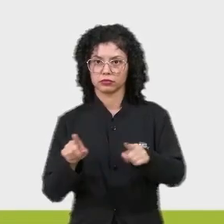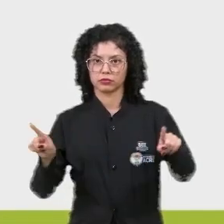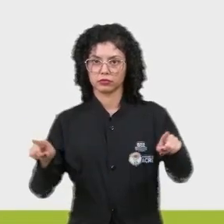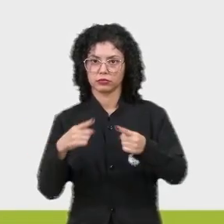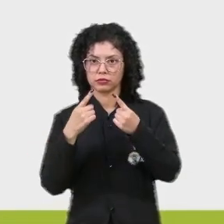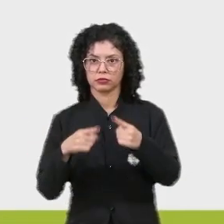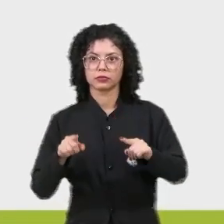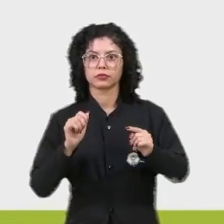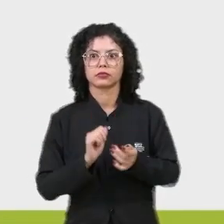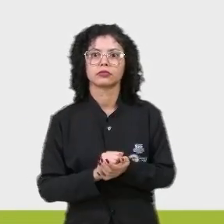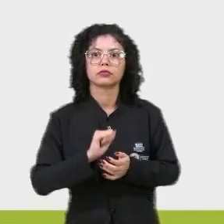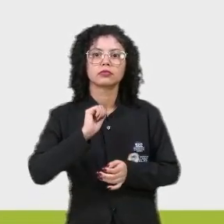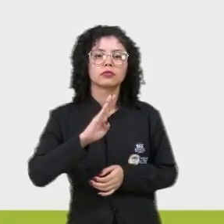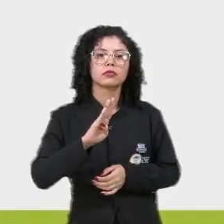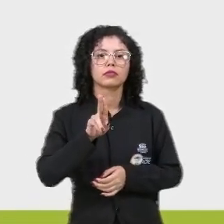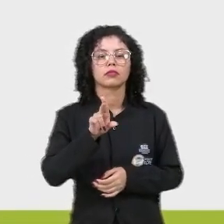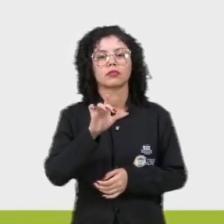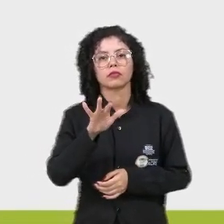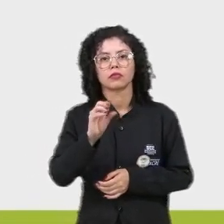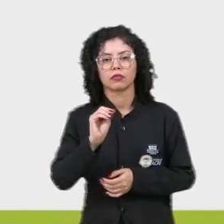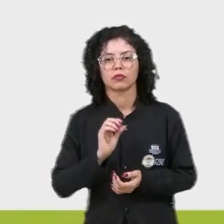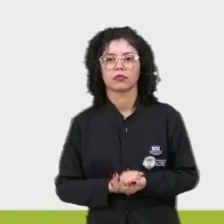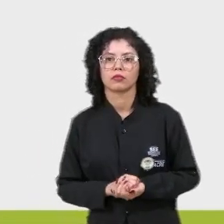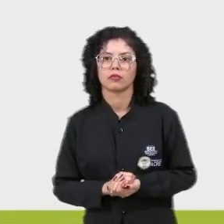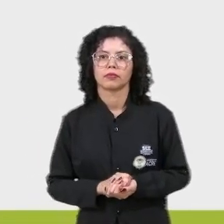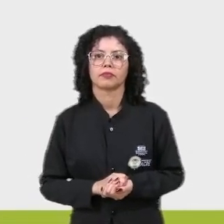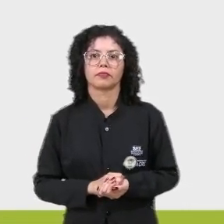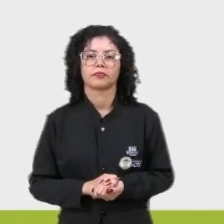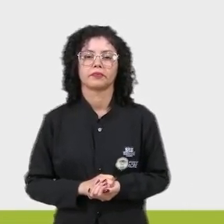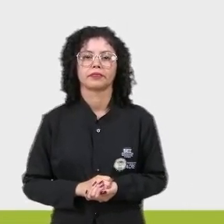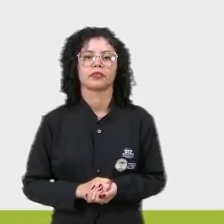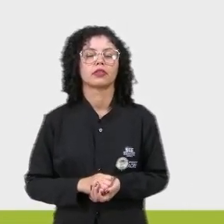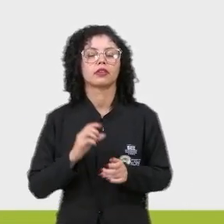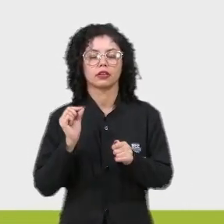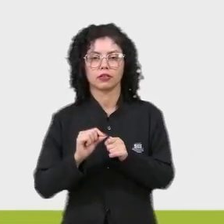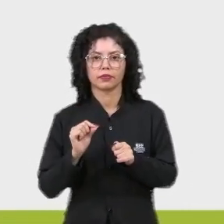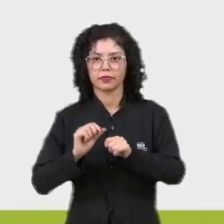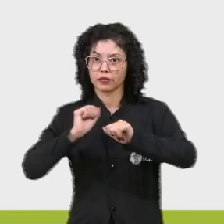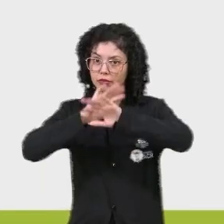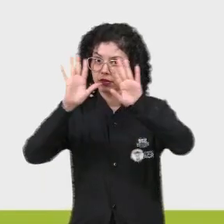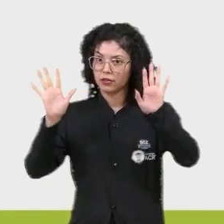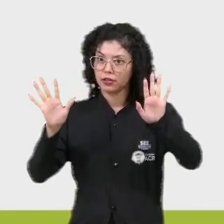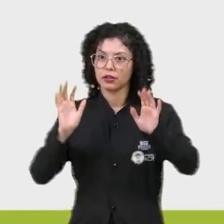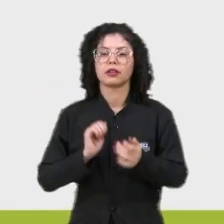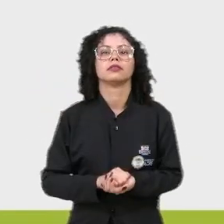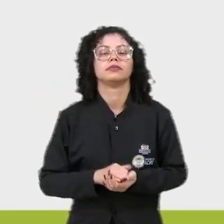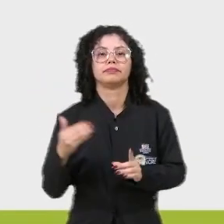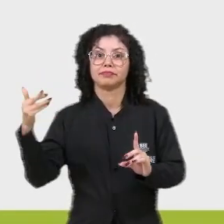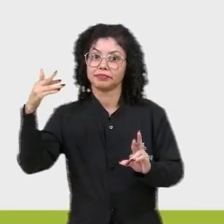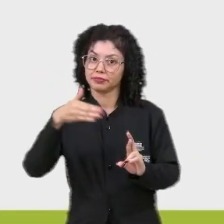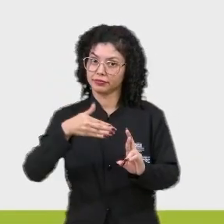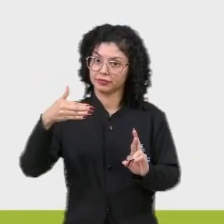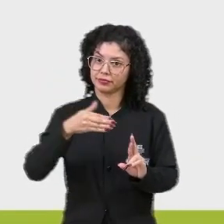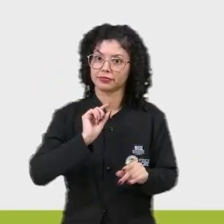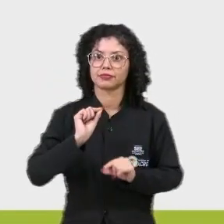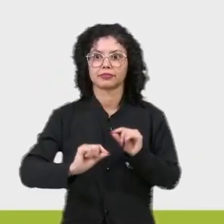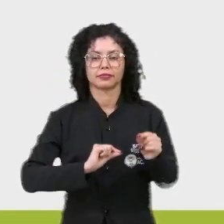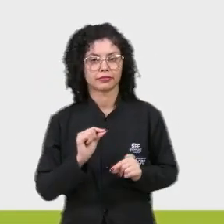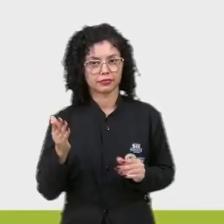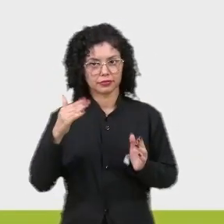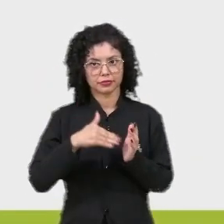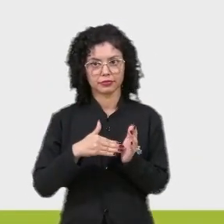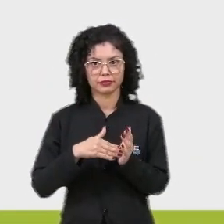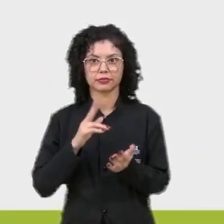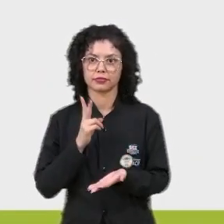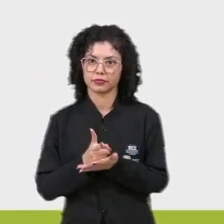música de Chico Buarque, de Holanda, né, que faz, claro, uma clara referência até pelo tempo